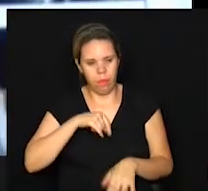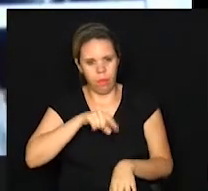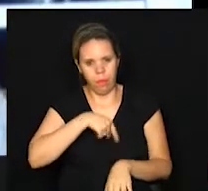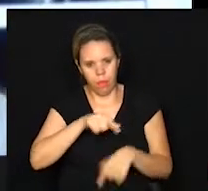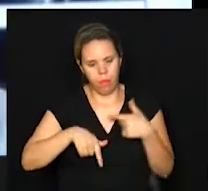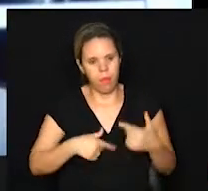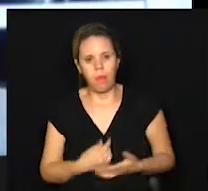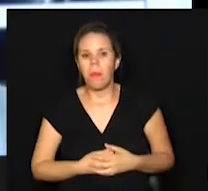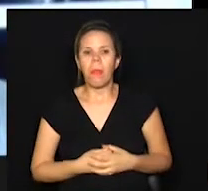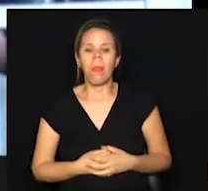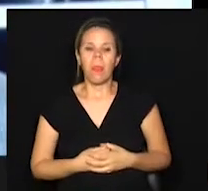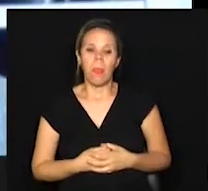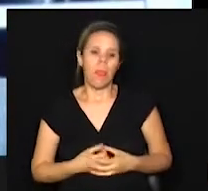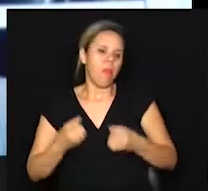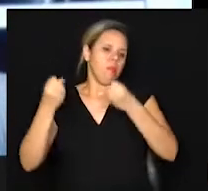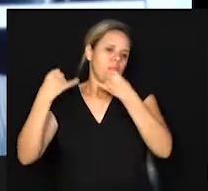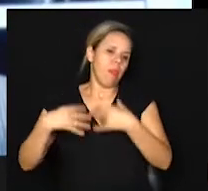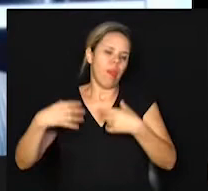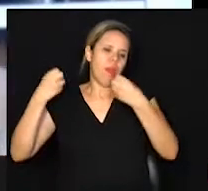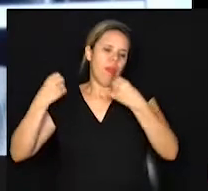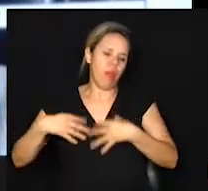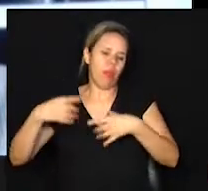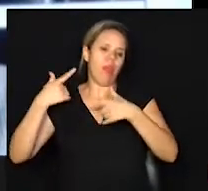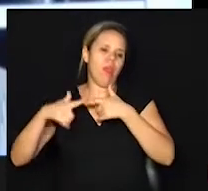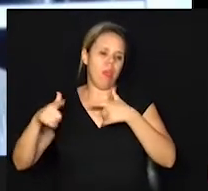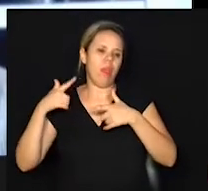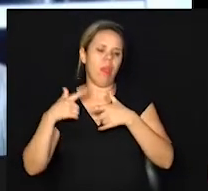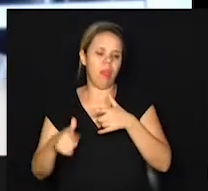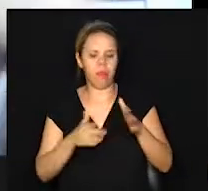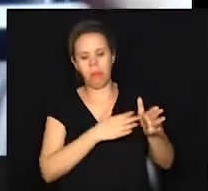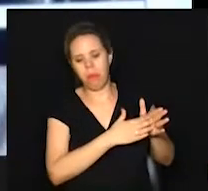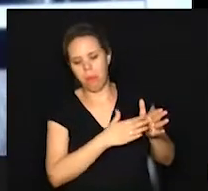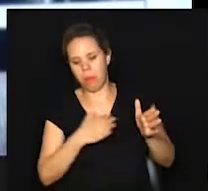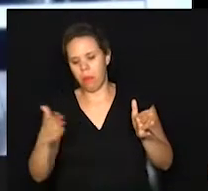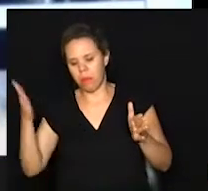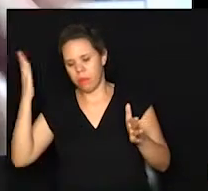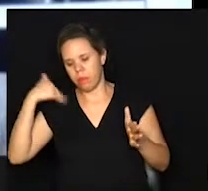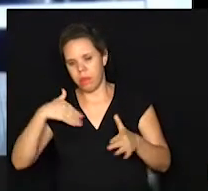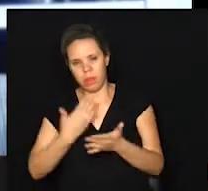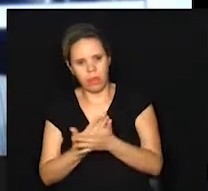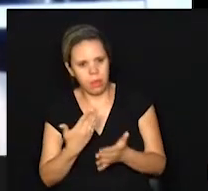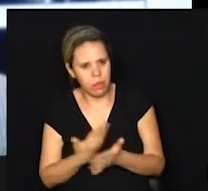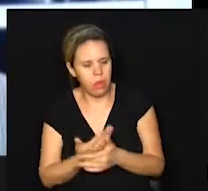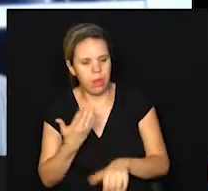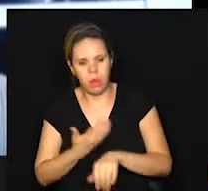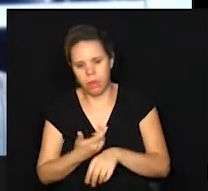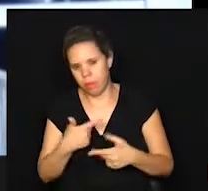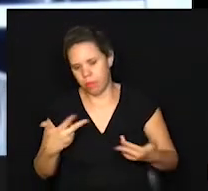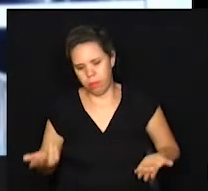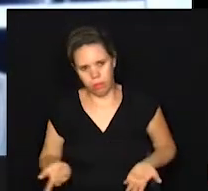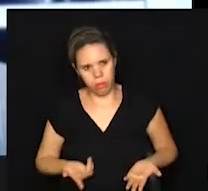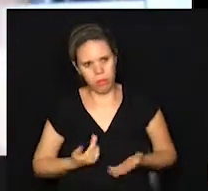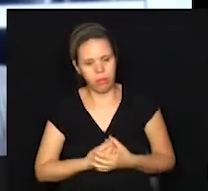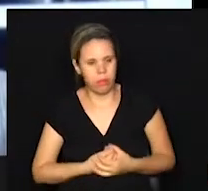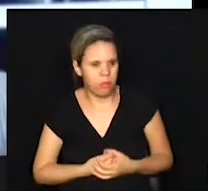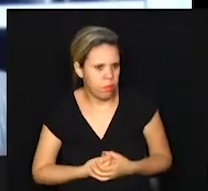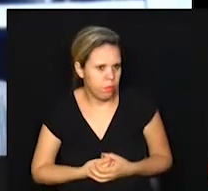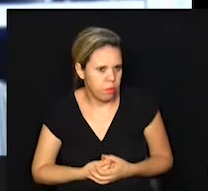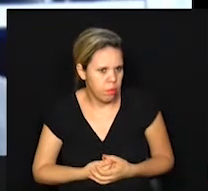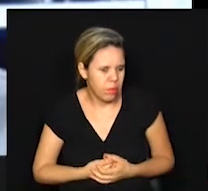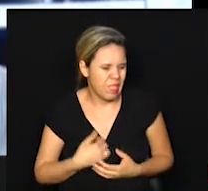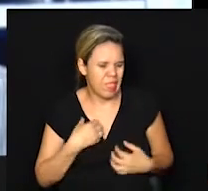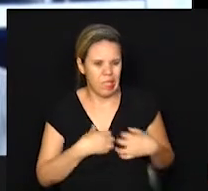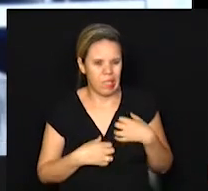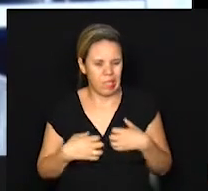né? E relato todo o meu caso, né? Toda essa minha epopeia de saber as aulas, etc., da minha